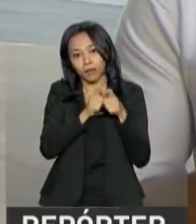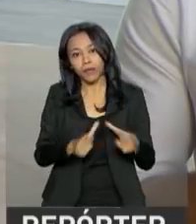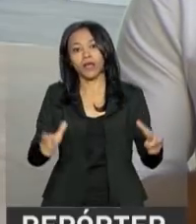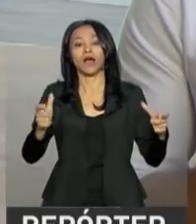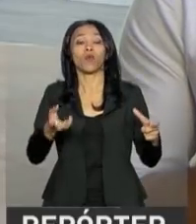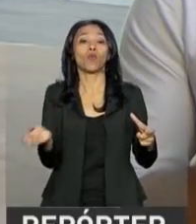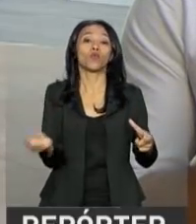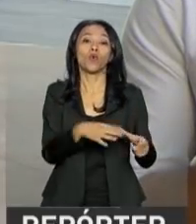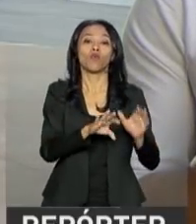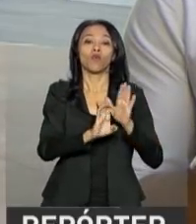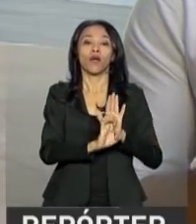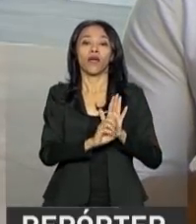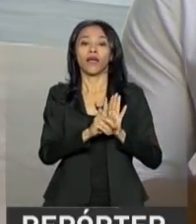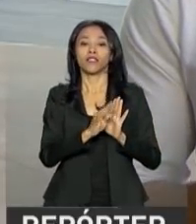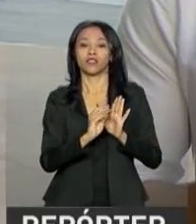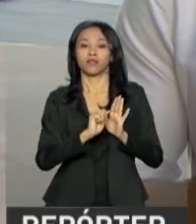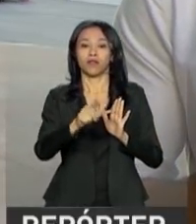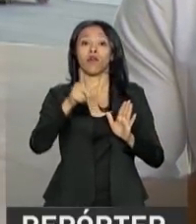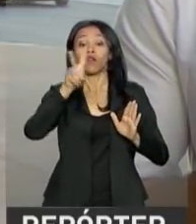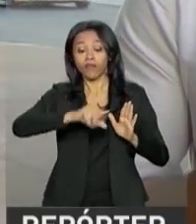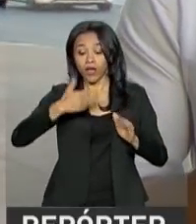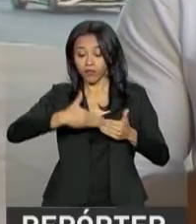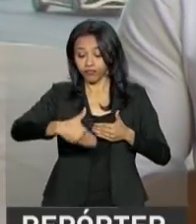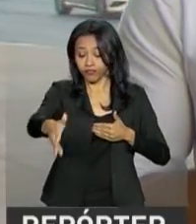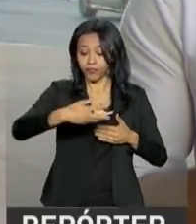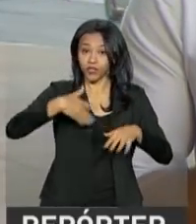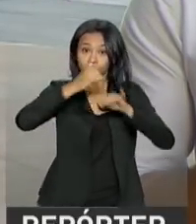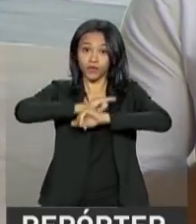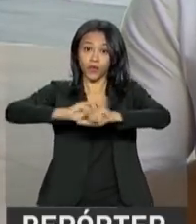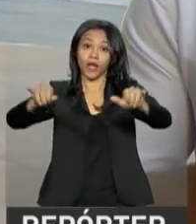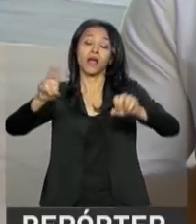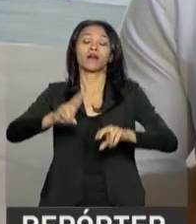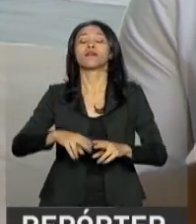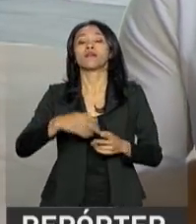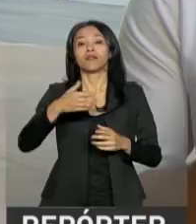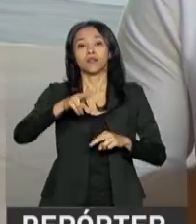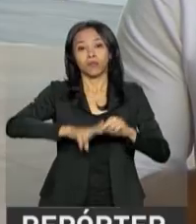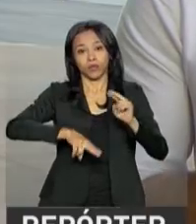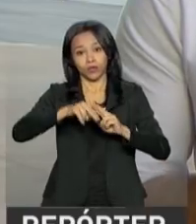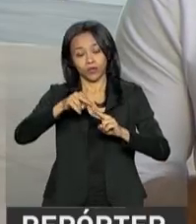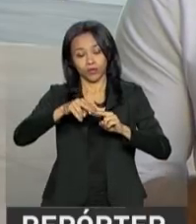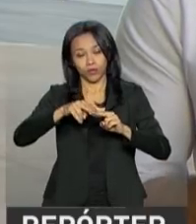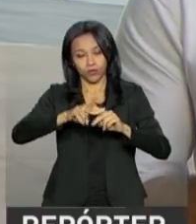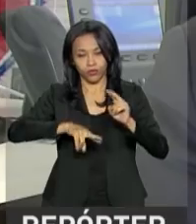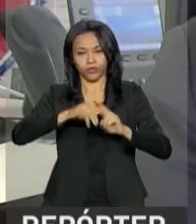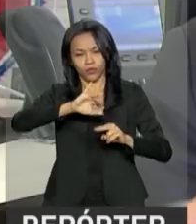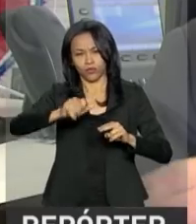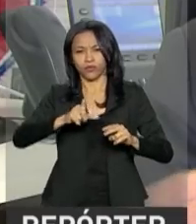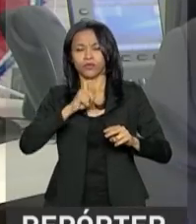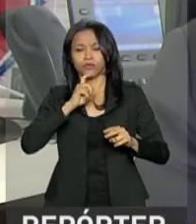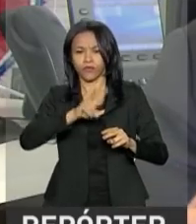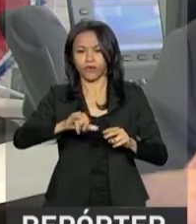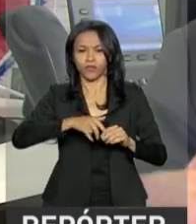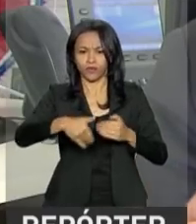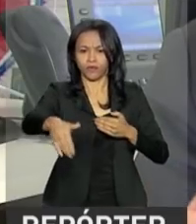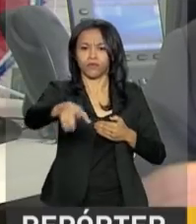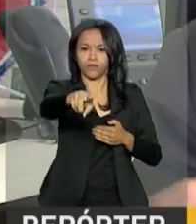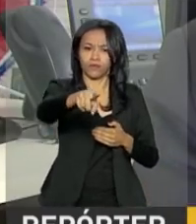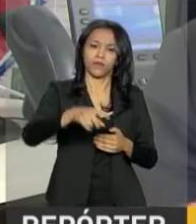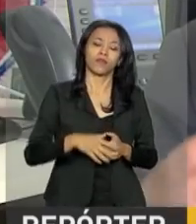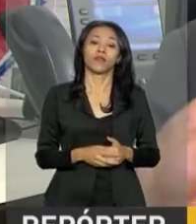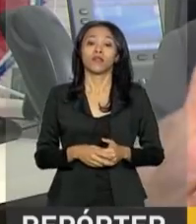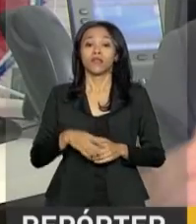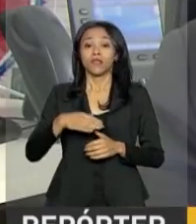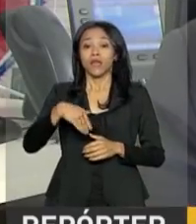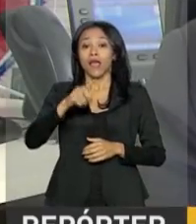o novo edital que será lançado no mês de julho informou o secretário da sejel do ministério da saúde sou 18.600